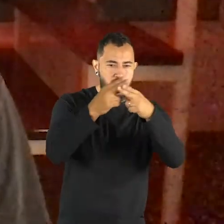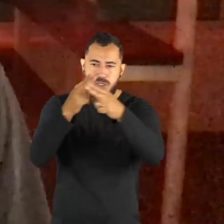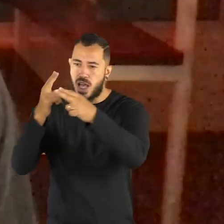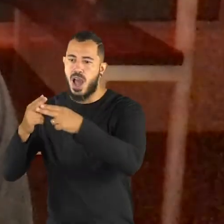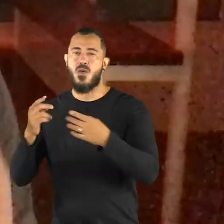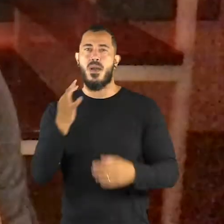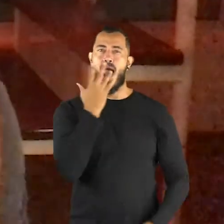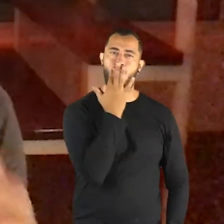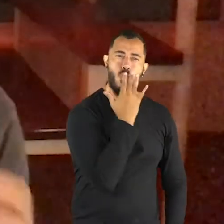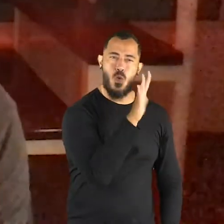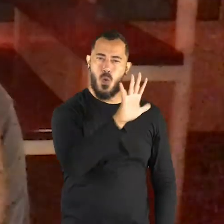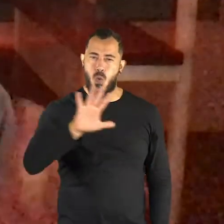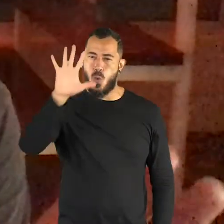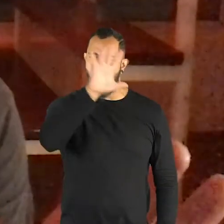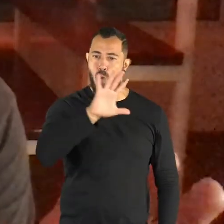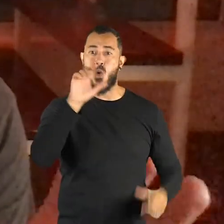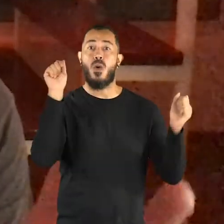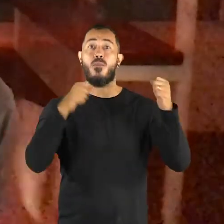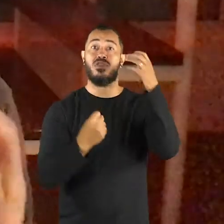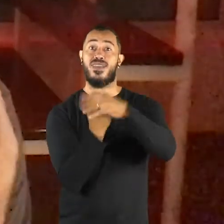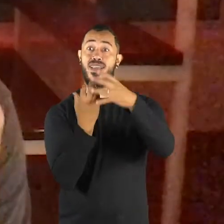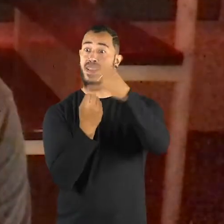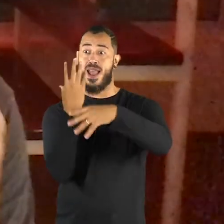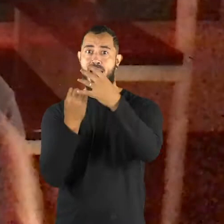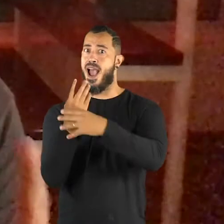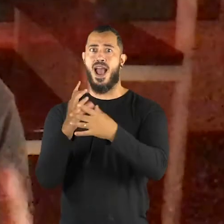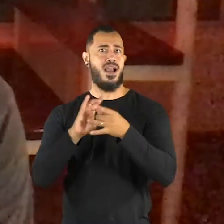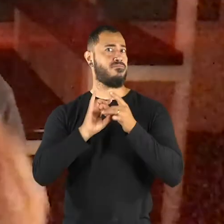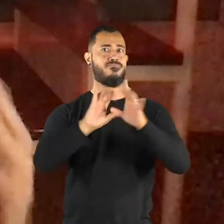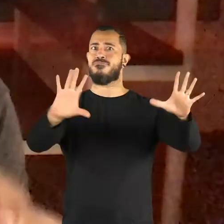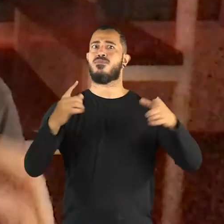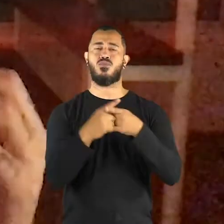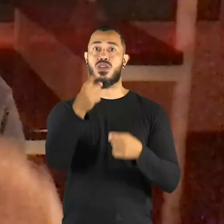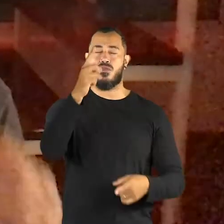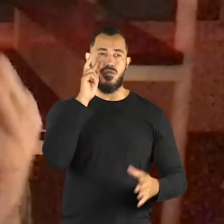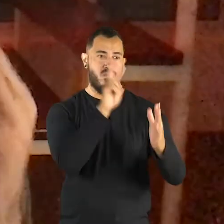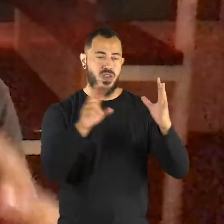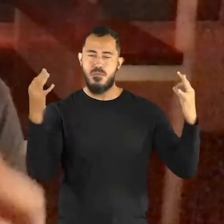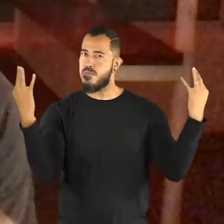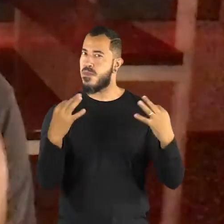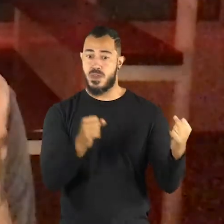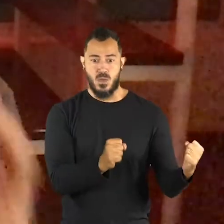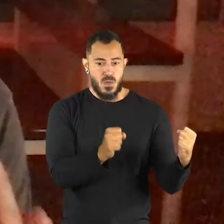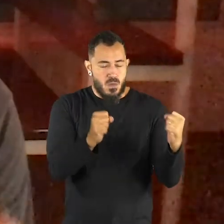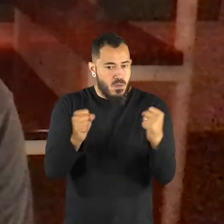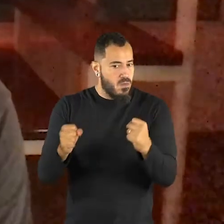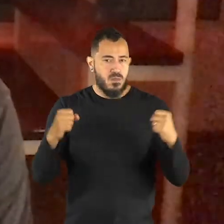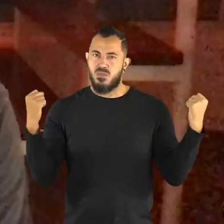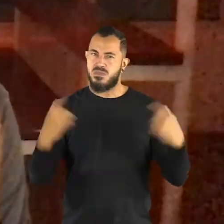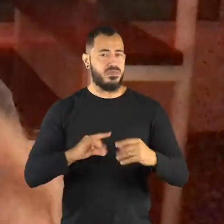cor, você pode criar muitas possibilidades que vão ser incríveis, vão tornar seu filme muito maior. Então